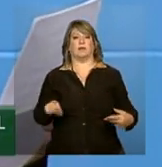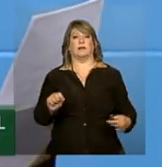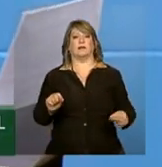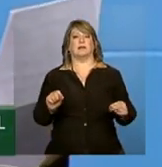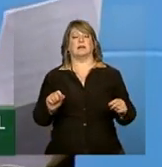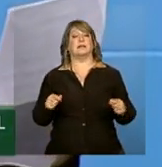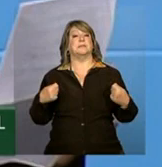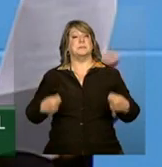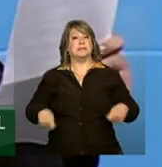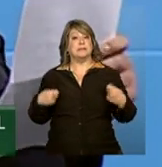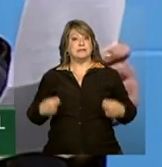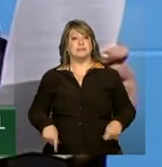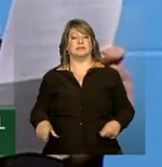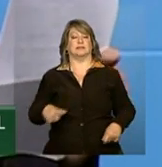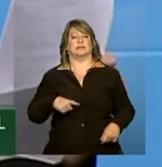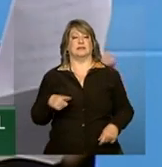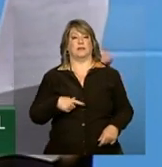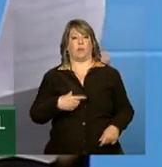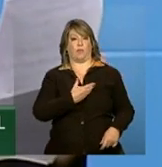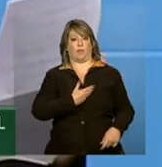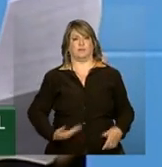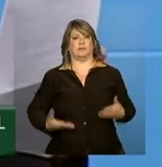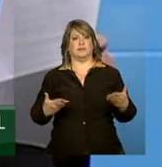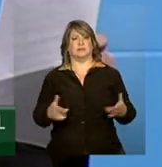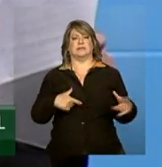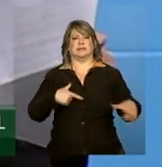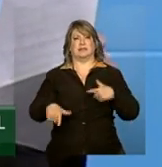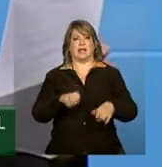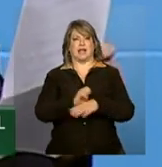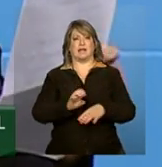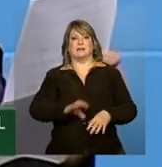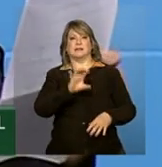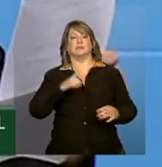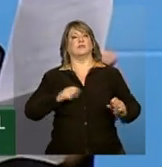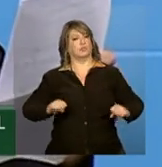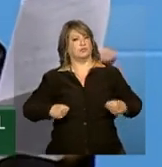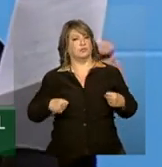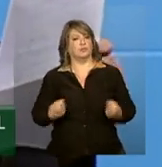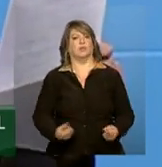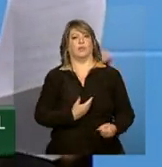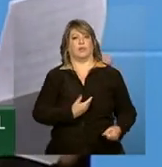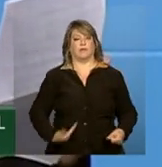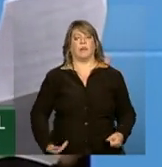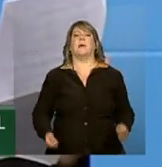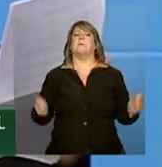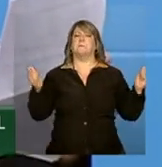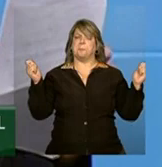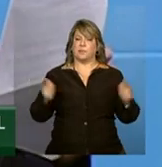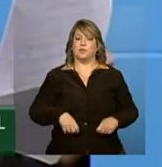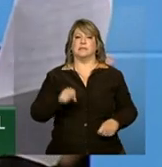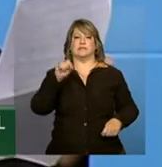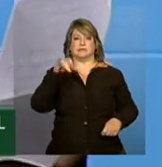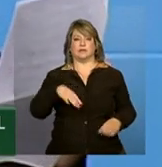necessária atuação do Estado. O Estado deve ser ativo. É possível, sim, avançar no combate ao